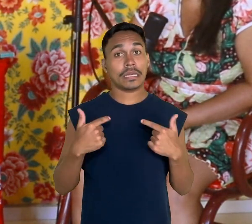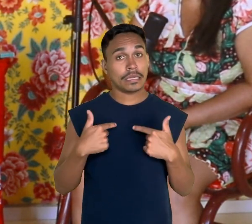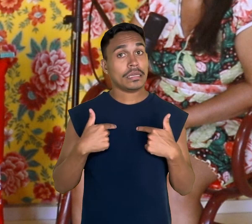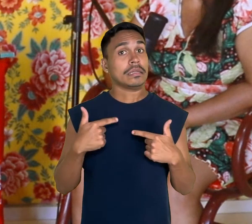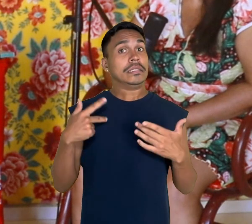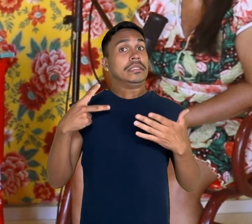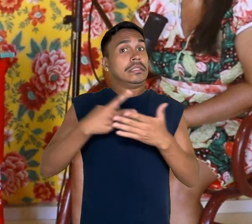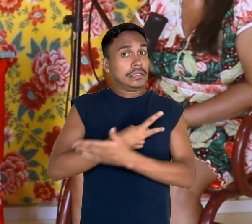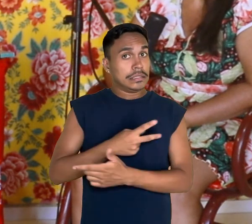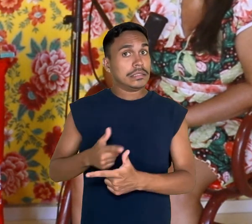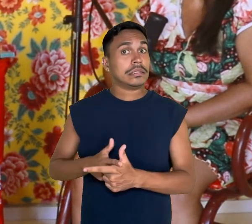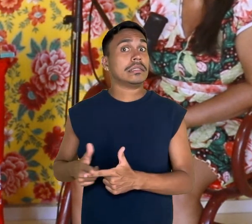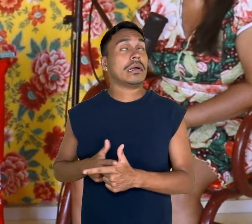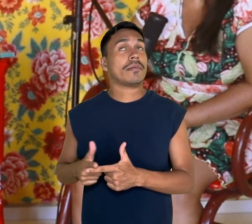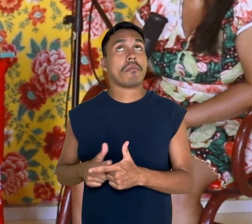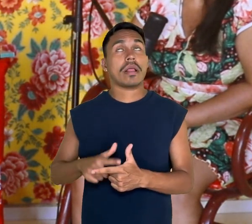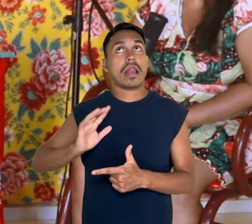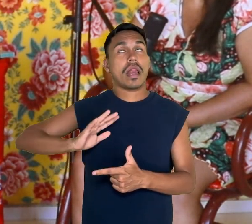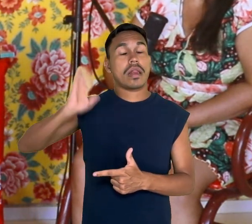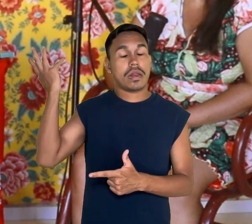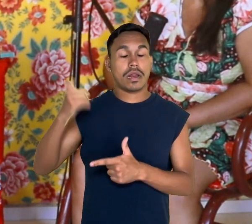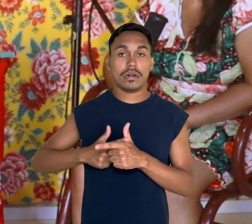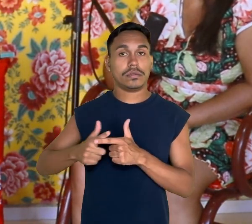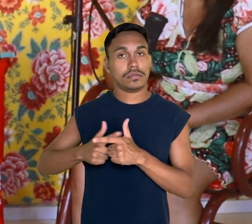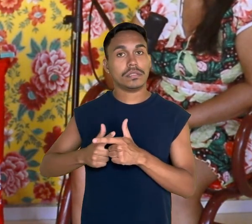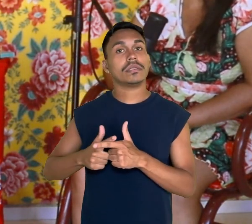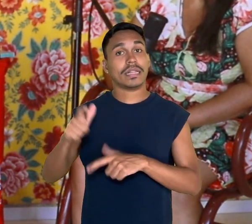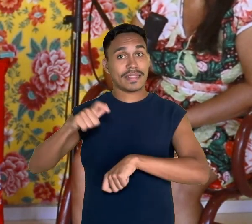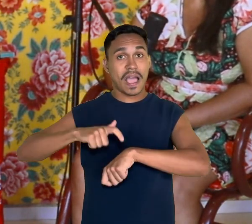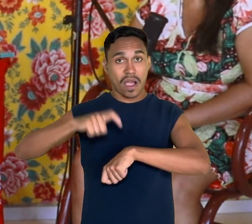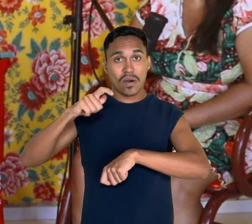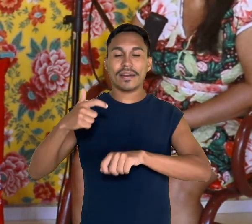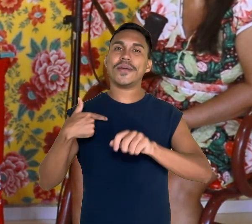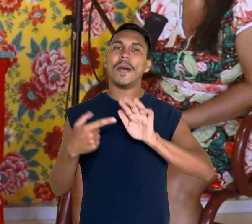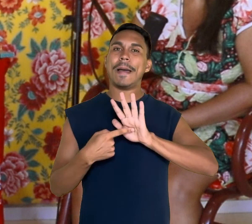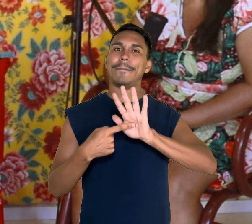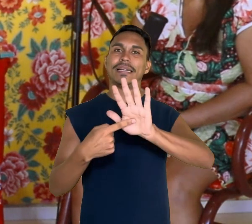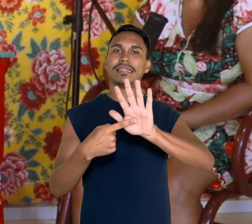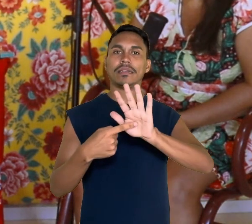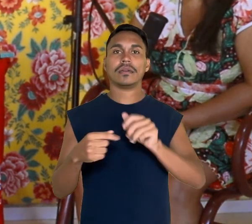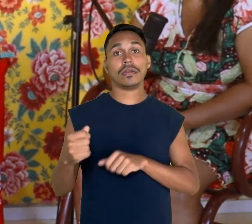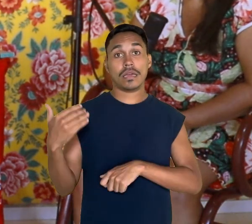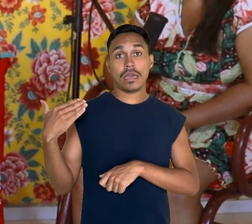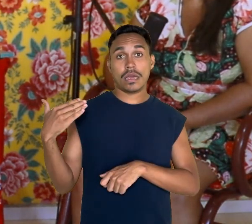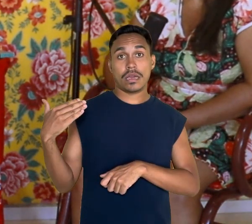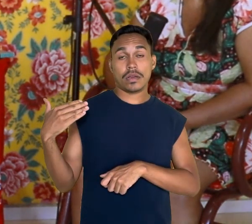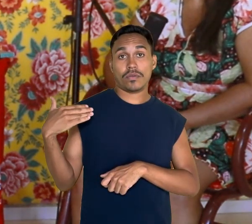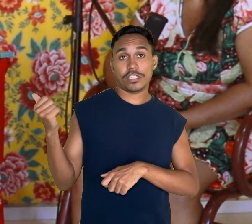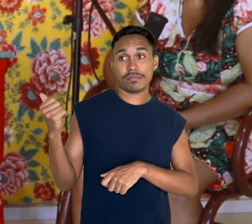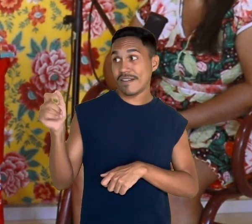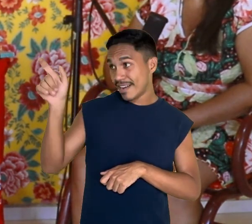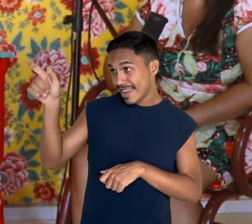E eu passei uns perrengues, viu? Passei uns perrengues grandes eu em apresentação, e